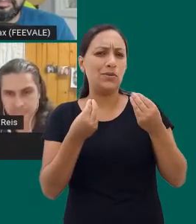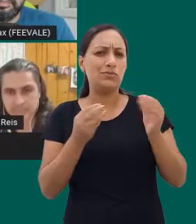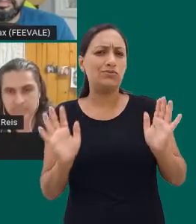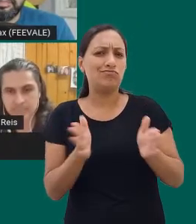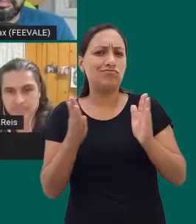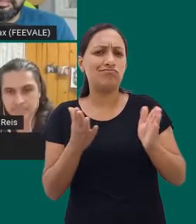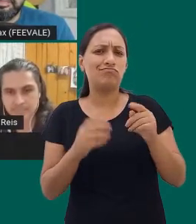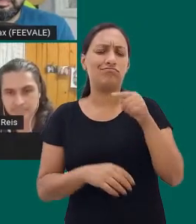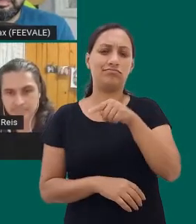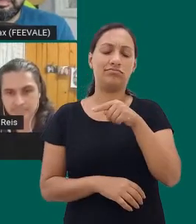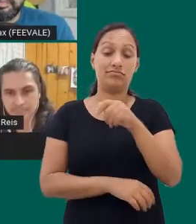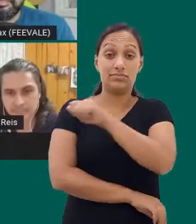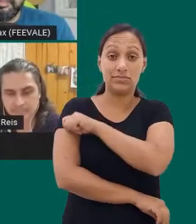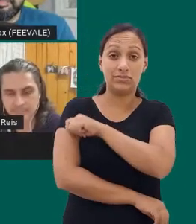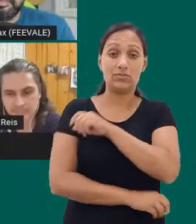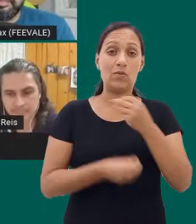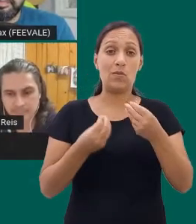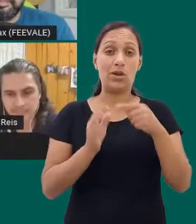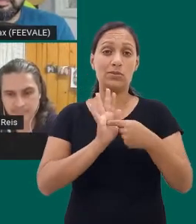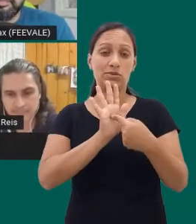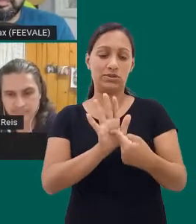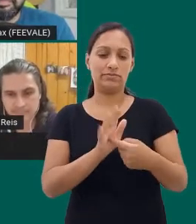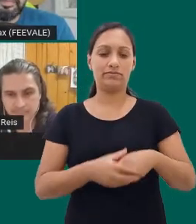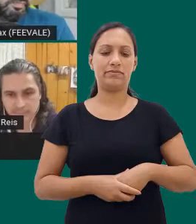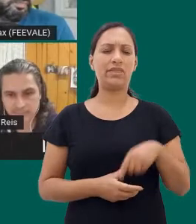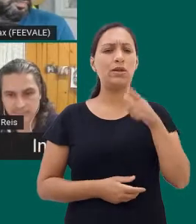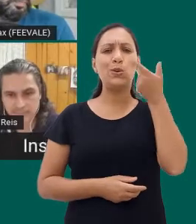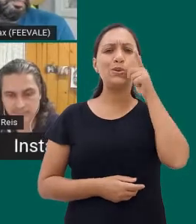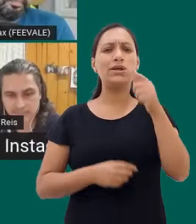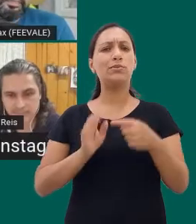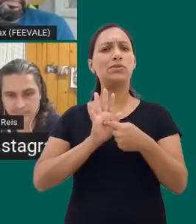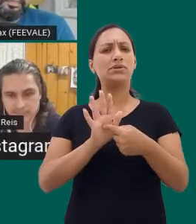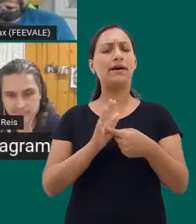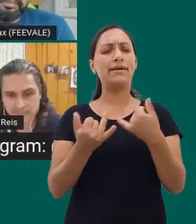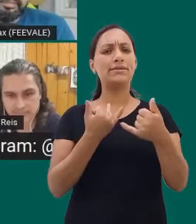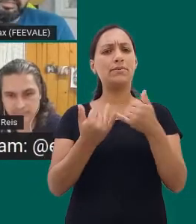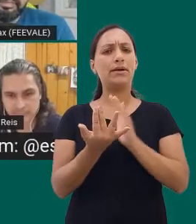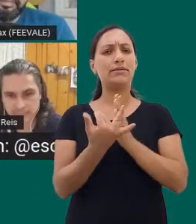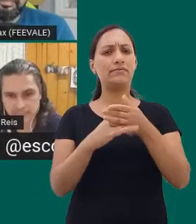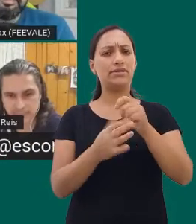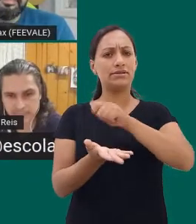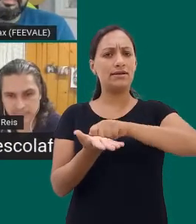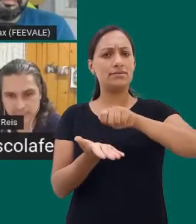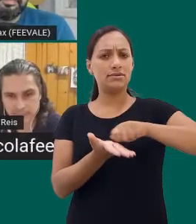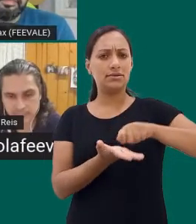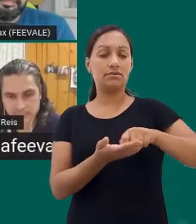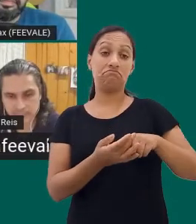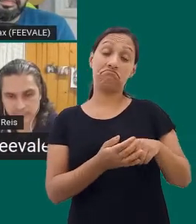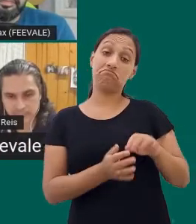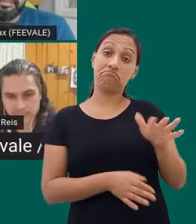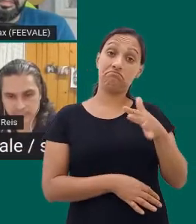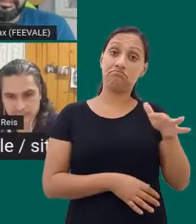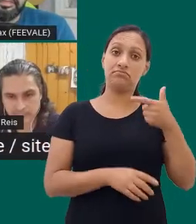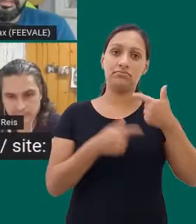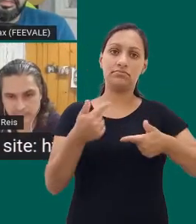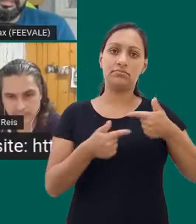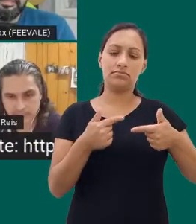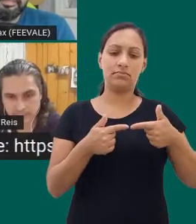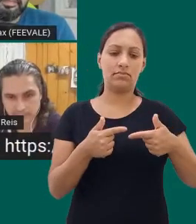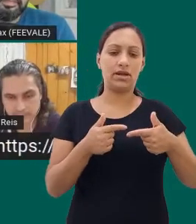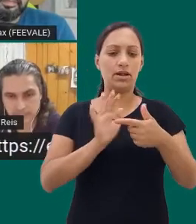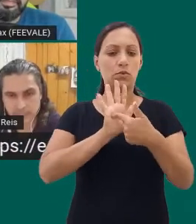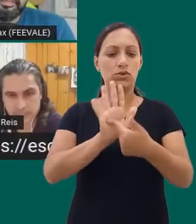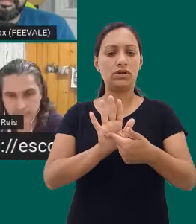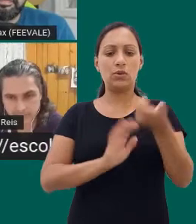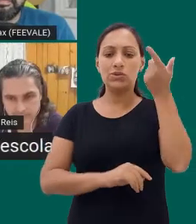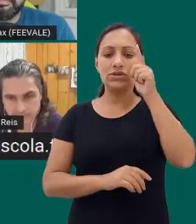pouco demonstrar melhor, ou ainda, ele não consegue demonstrar muito pela escrita, então talvez a gente tenha que trabalhar mais essa habilidade para ele conseguir demonstrar